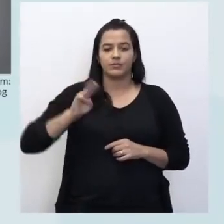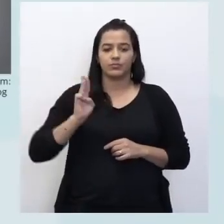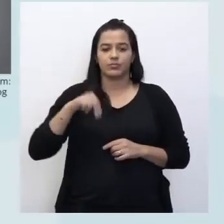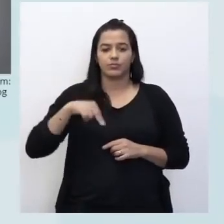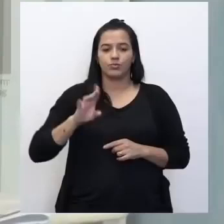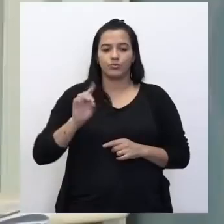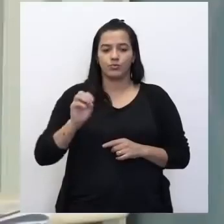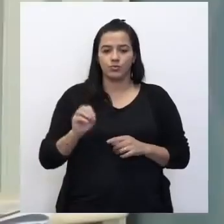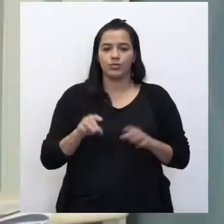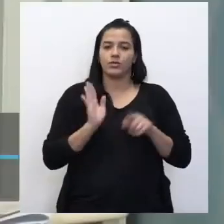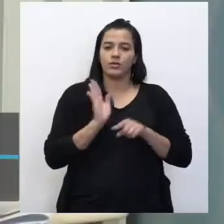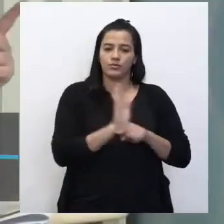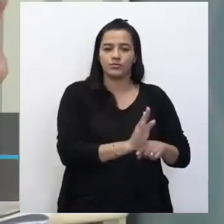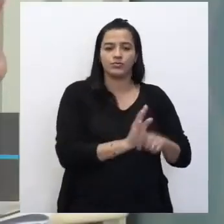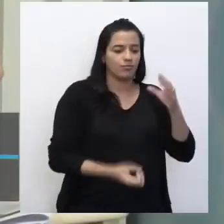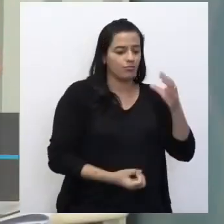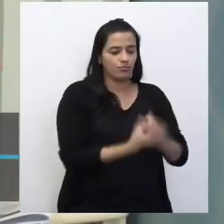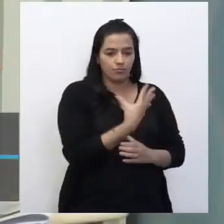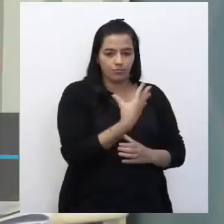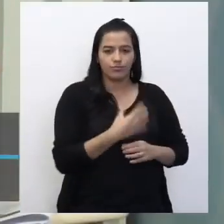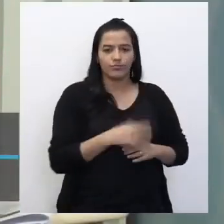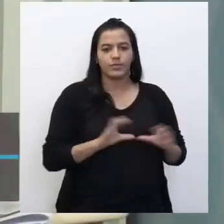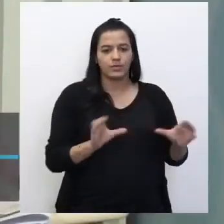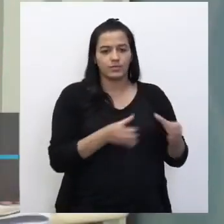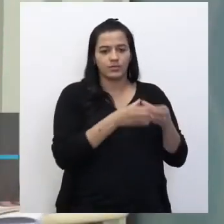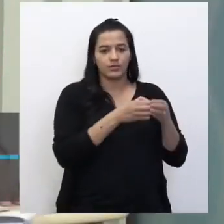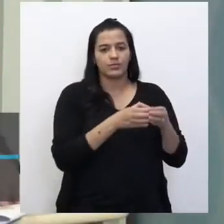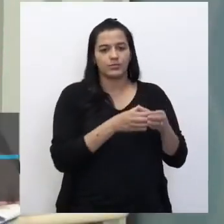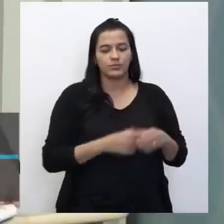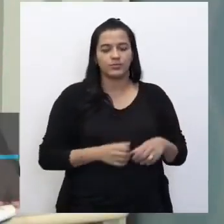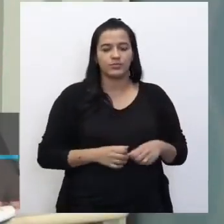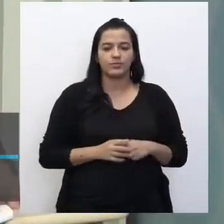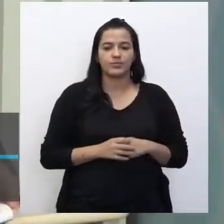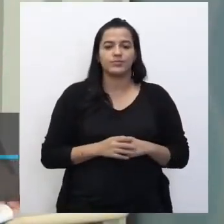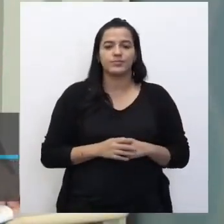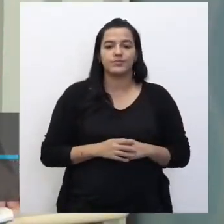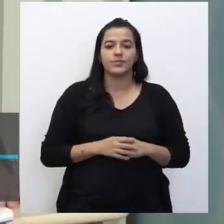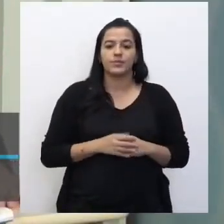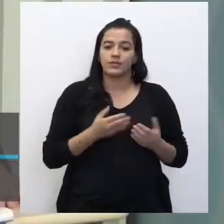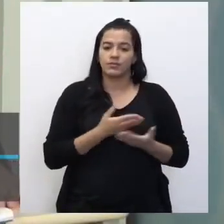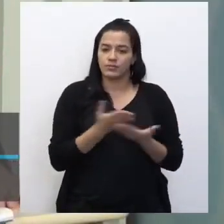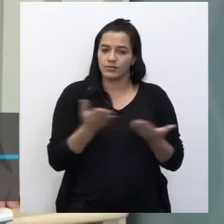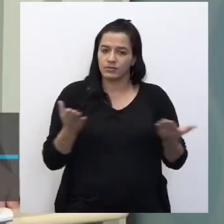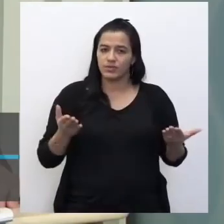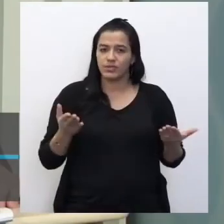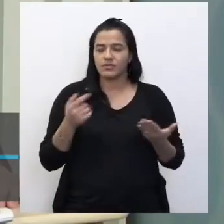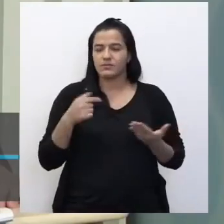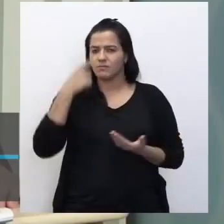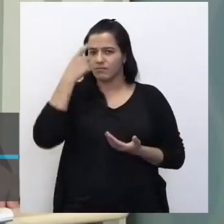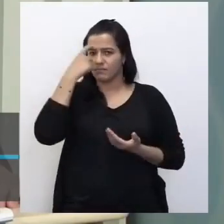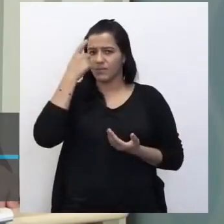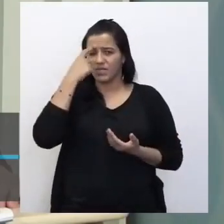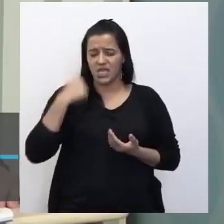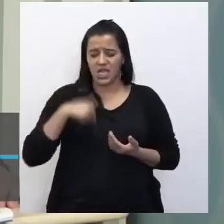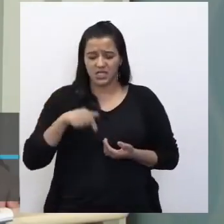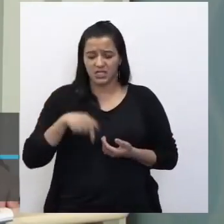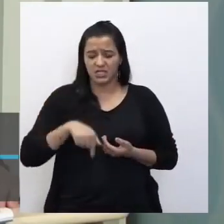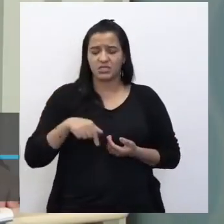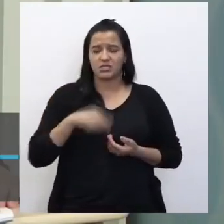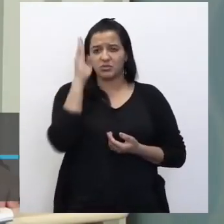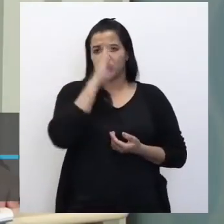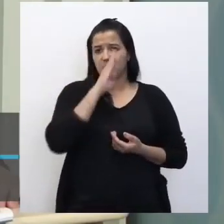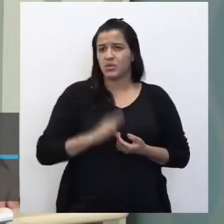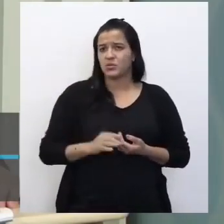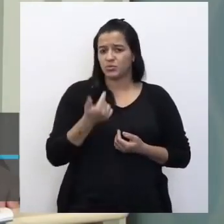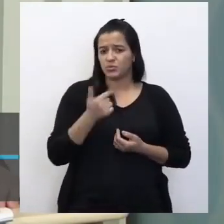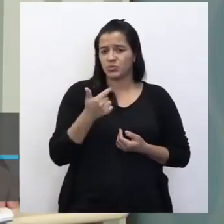Paulo. Não se enganem, não pensem que não havia aqui no Brasil, assim como havia lá na